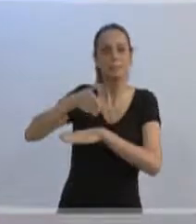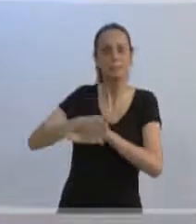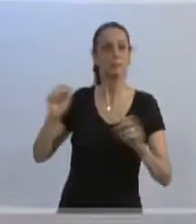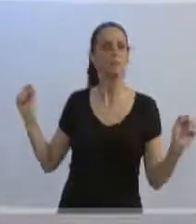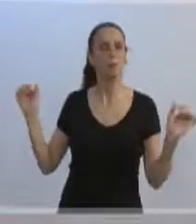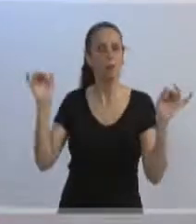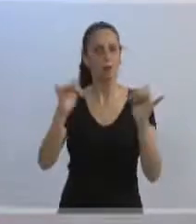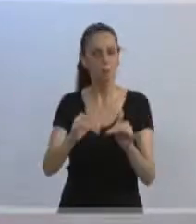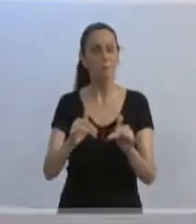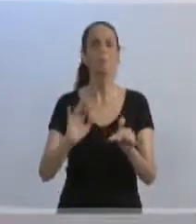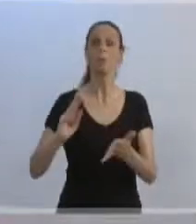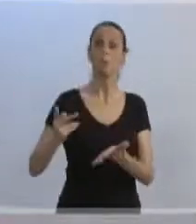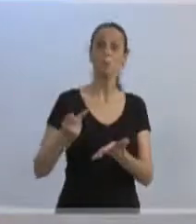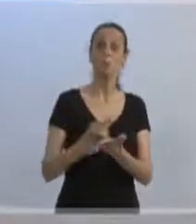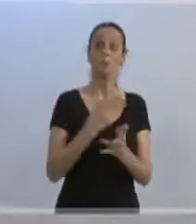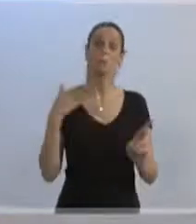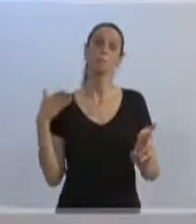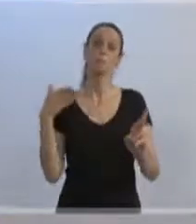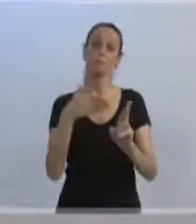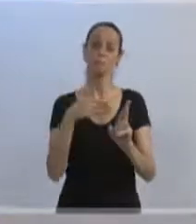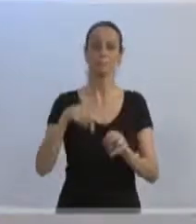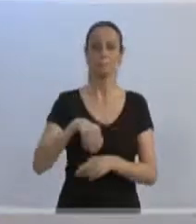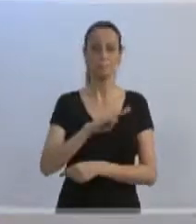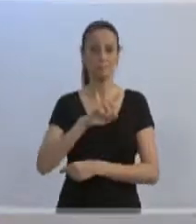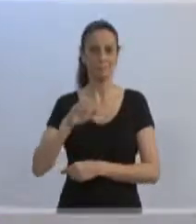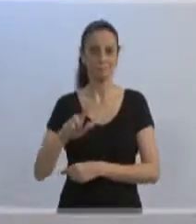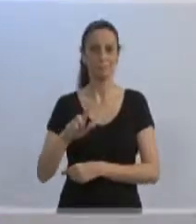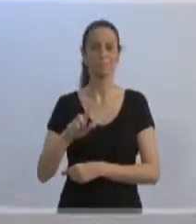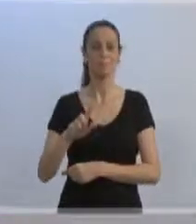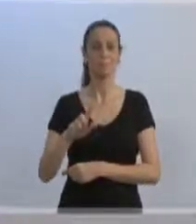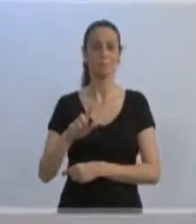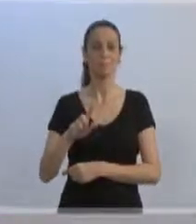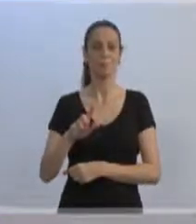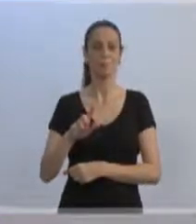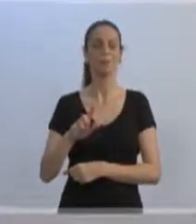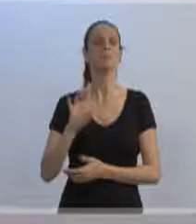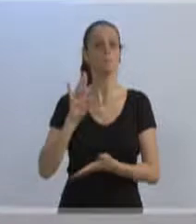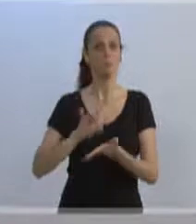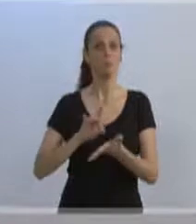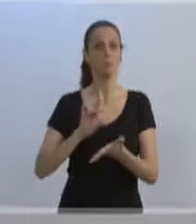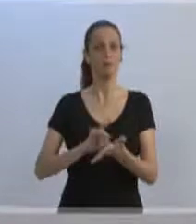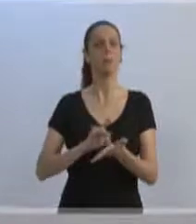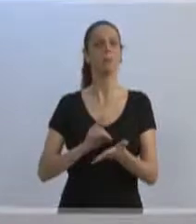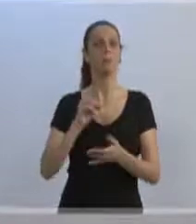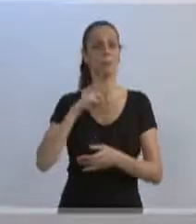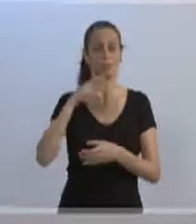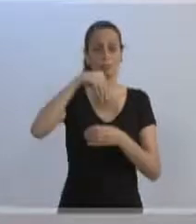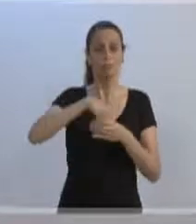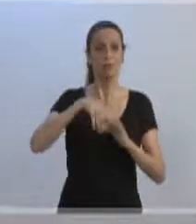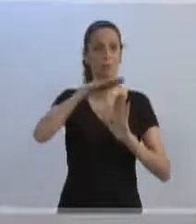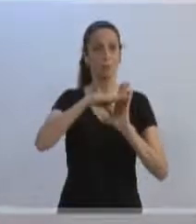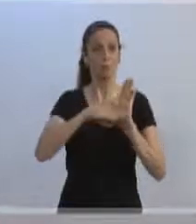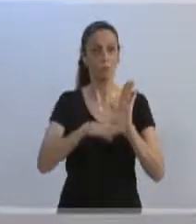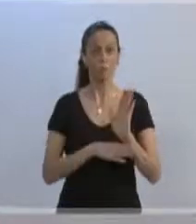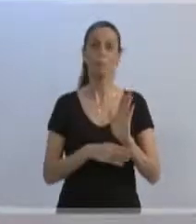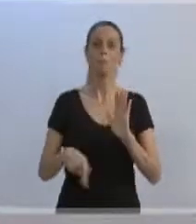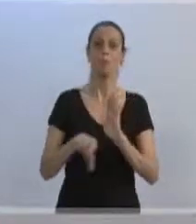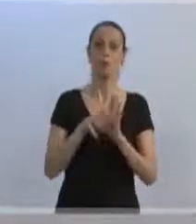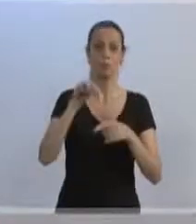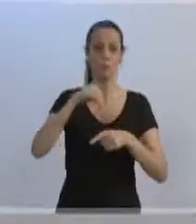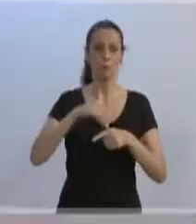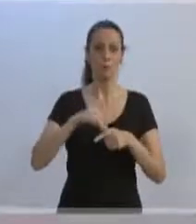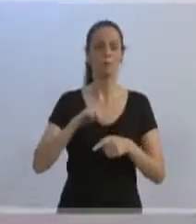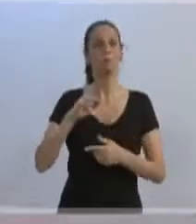sobretudo é referência na nossa cidade está sendo colocado na programação do município um grande uma grande